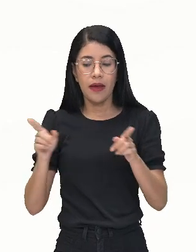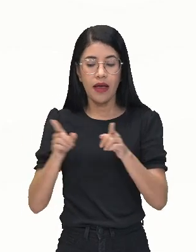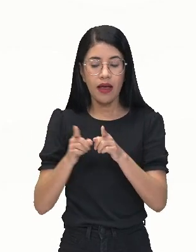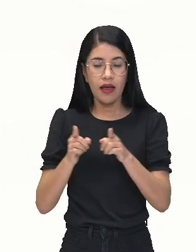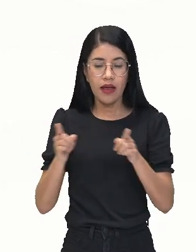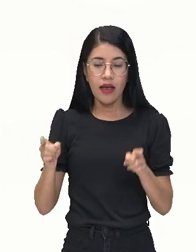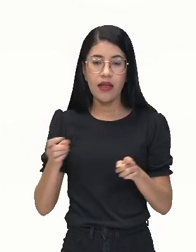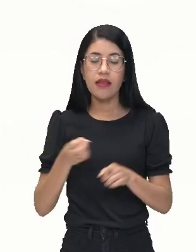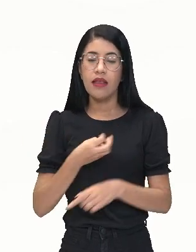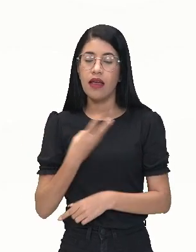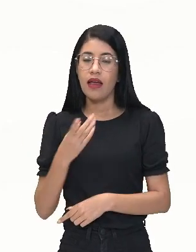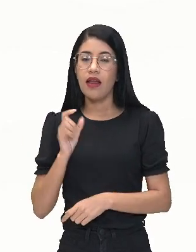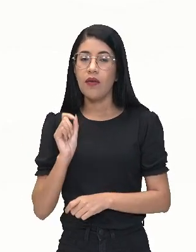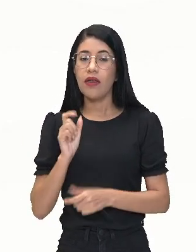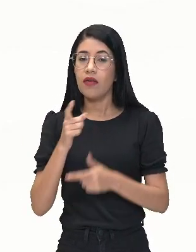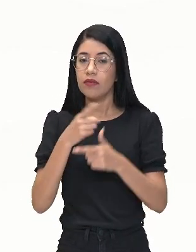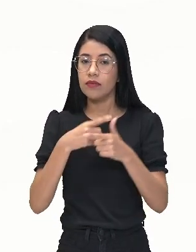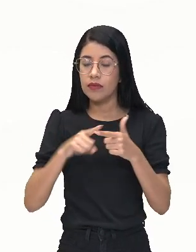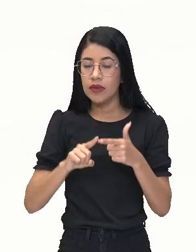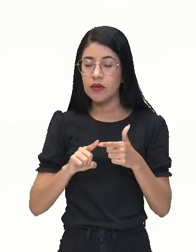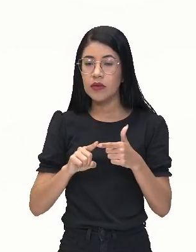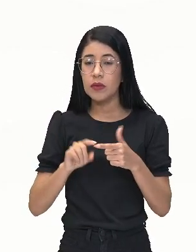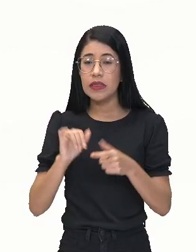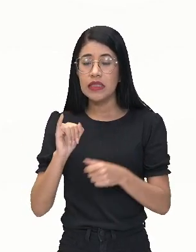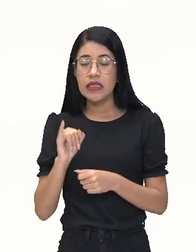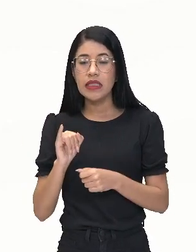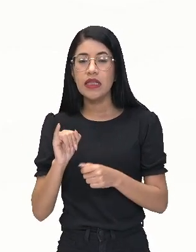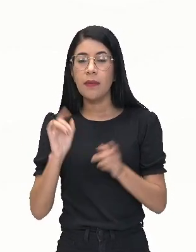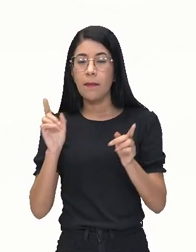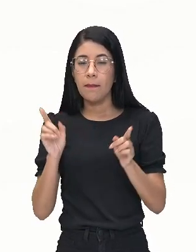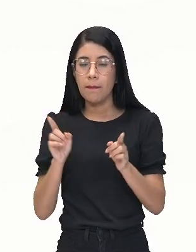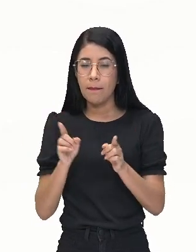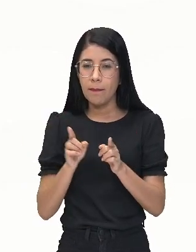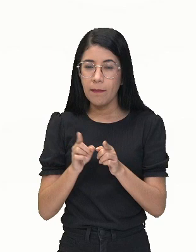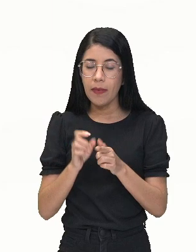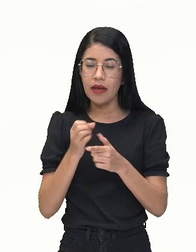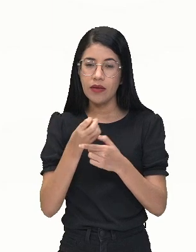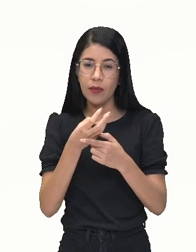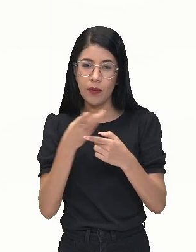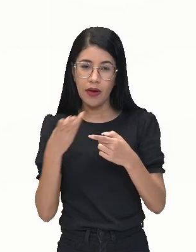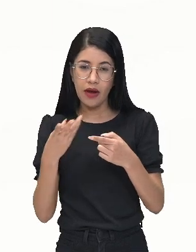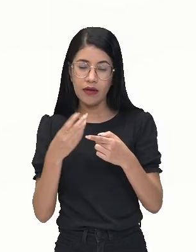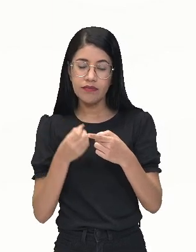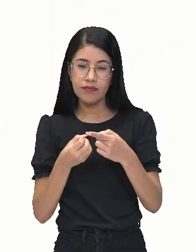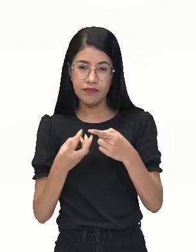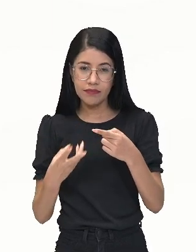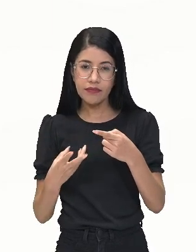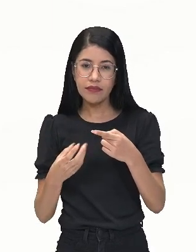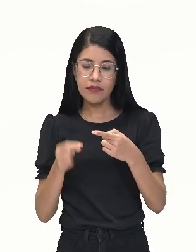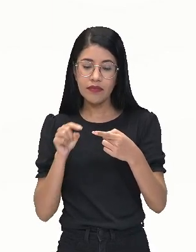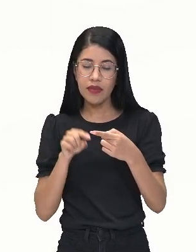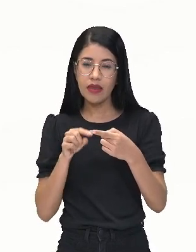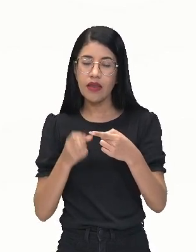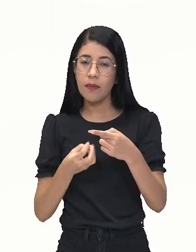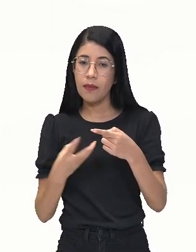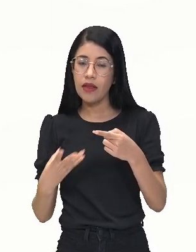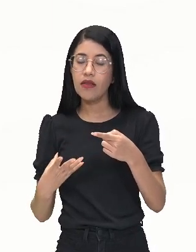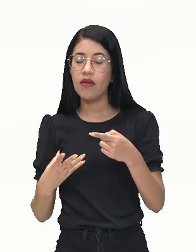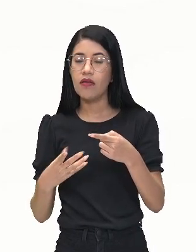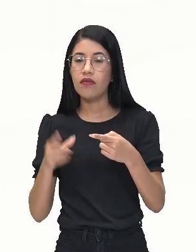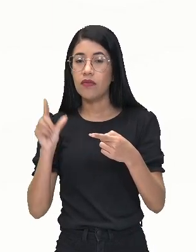divisão. Assim, quanto menor for esse denominador, que é aquela segunda parte que está depois dos dois